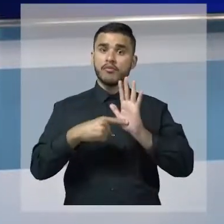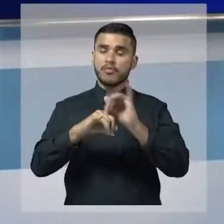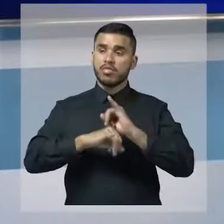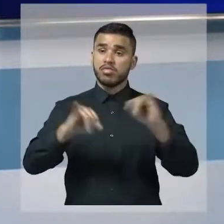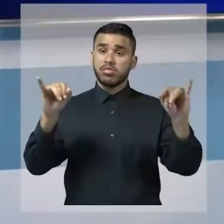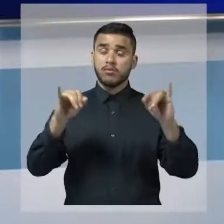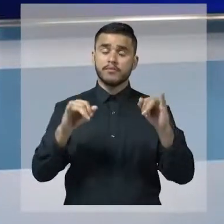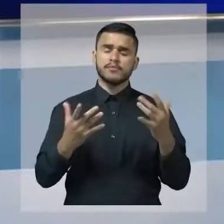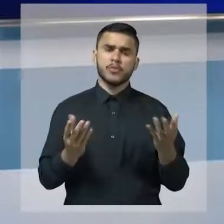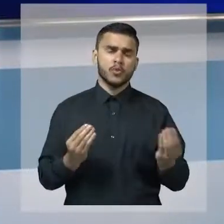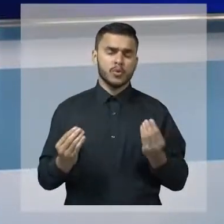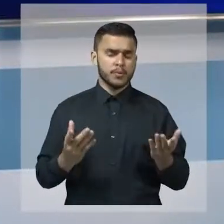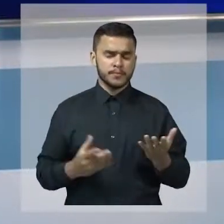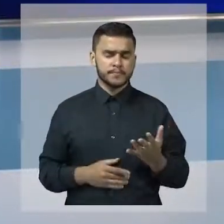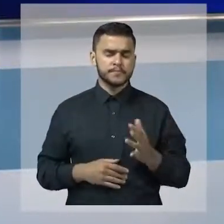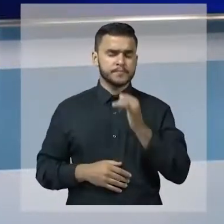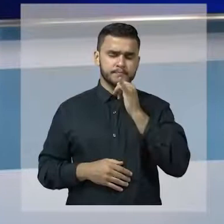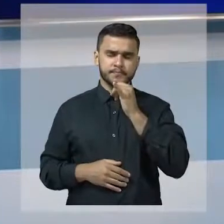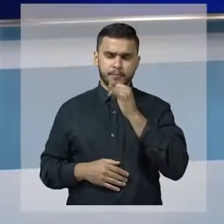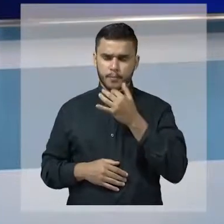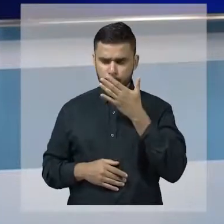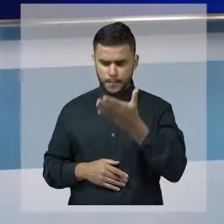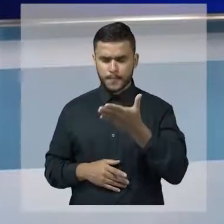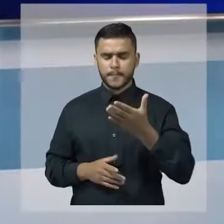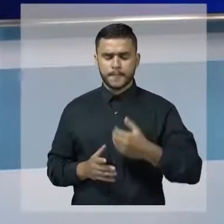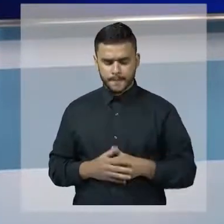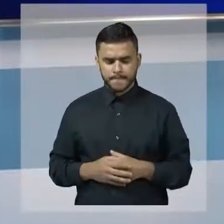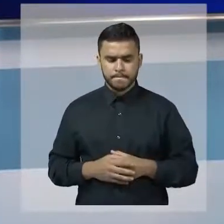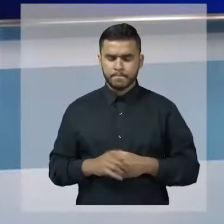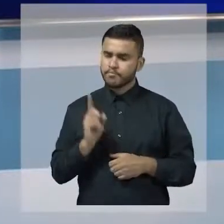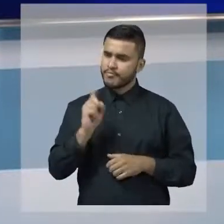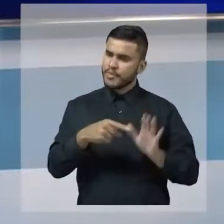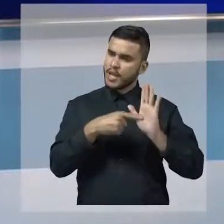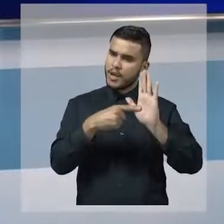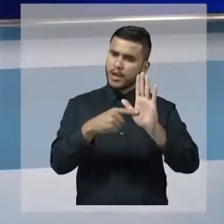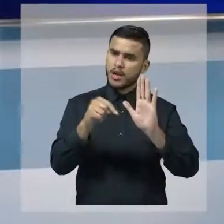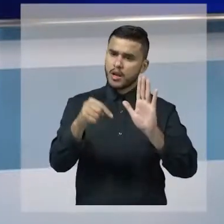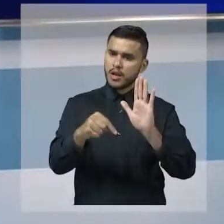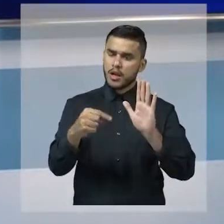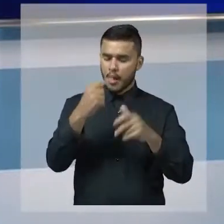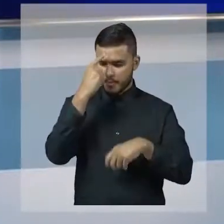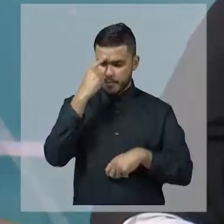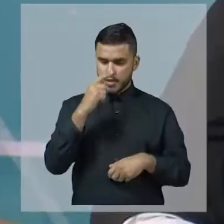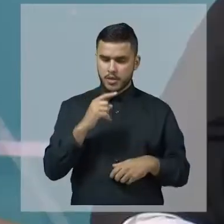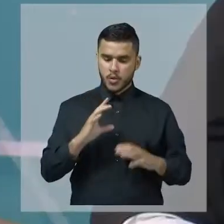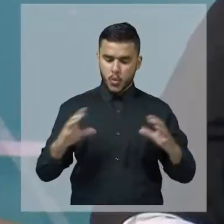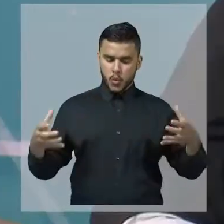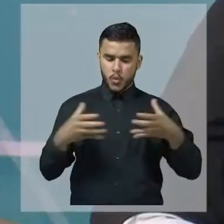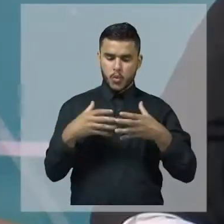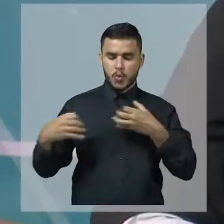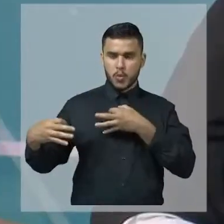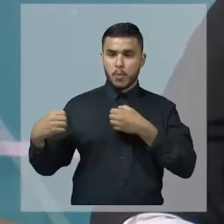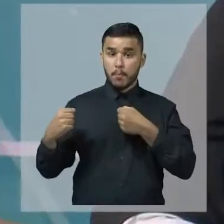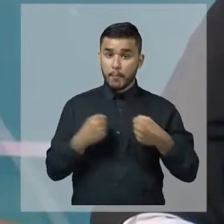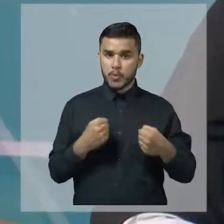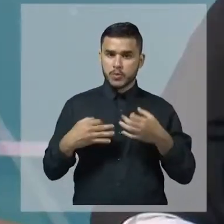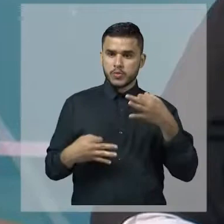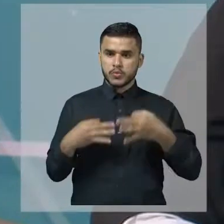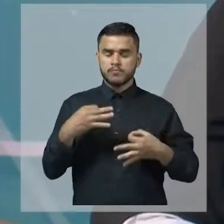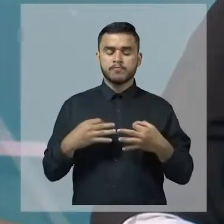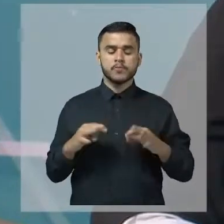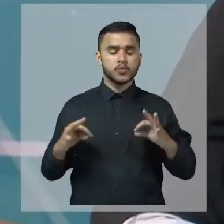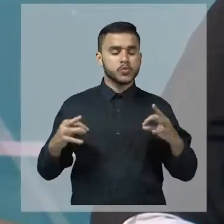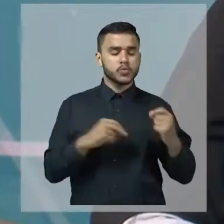cima. Alguém está atribuindo que seria uma forma de autoproteção da Corte e dos seus